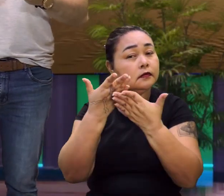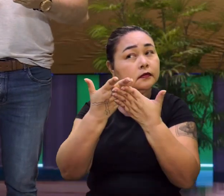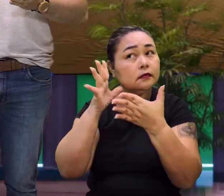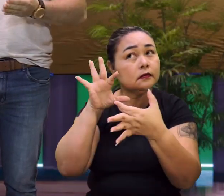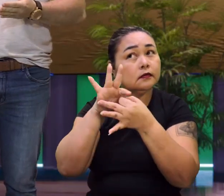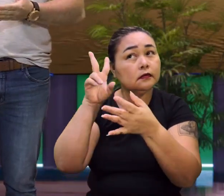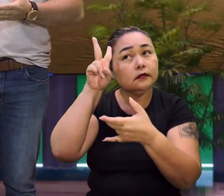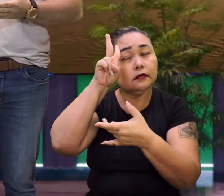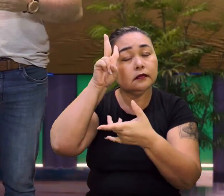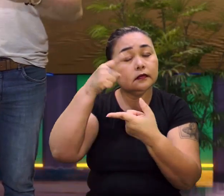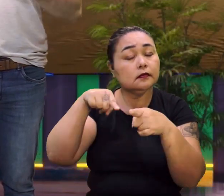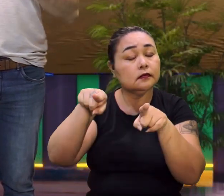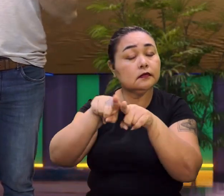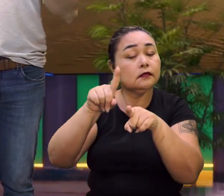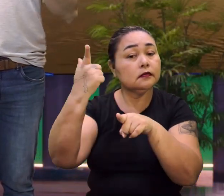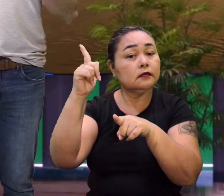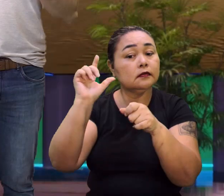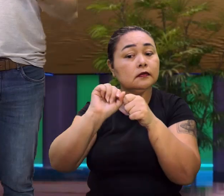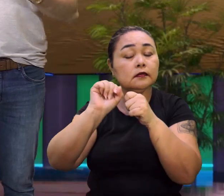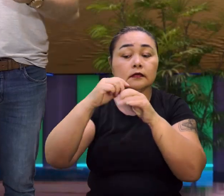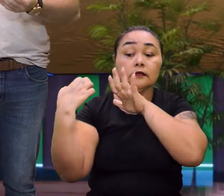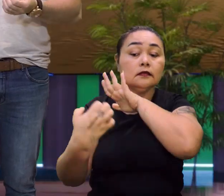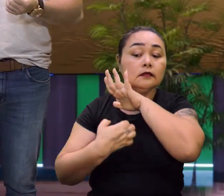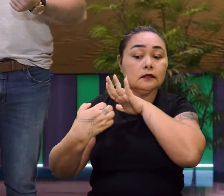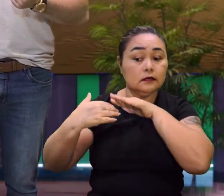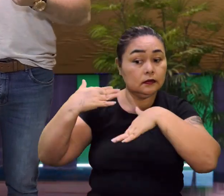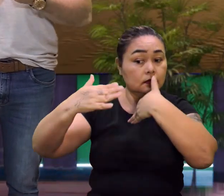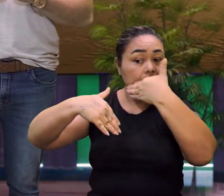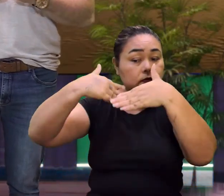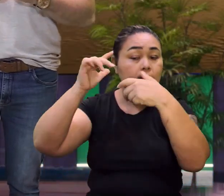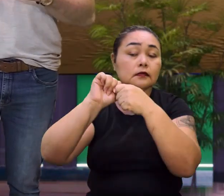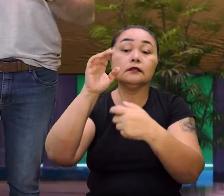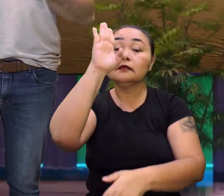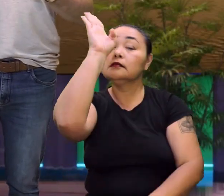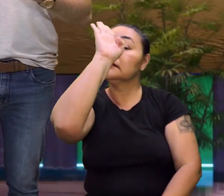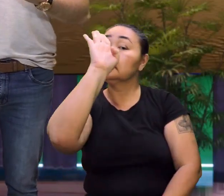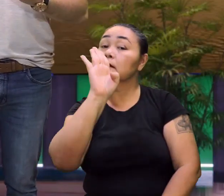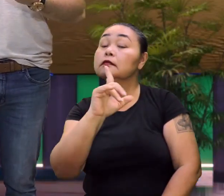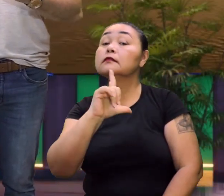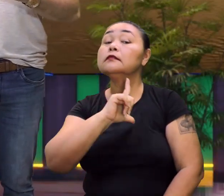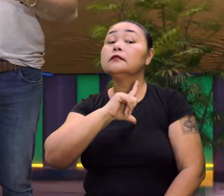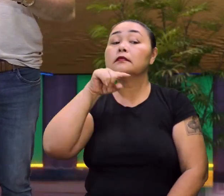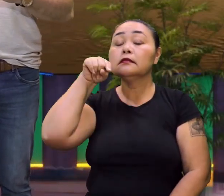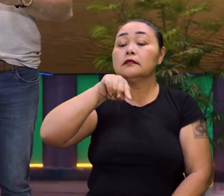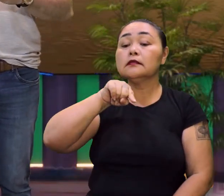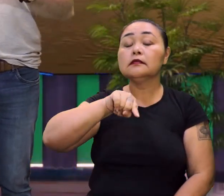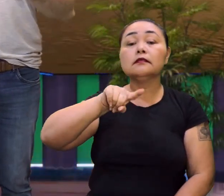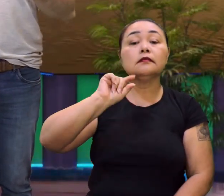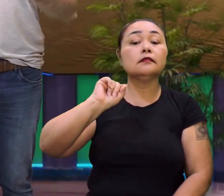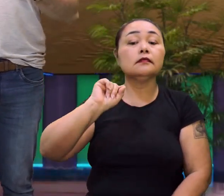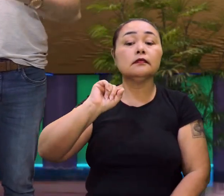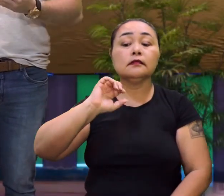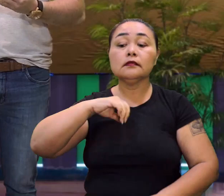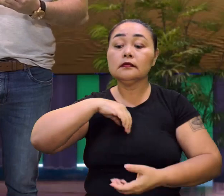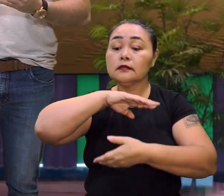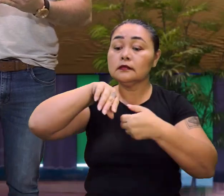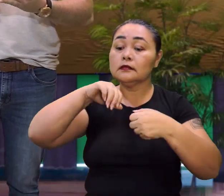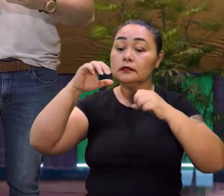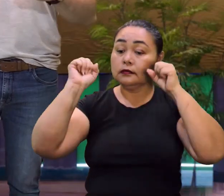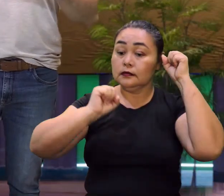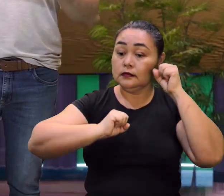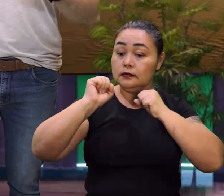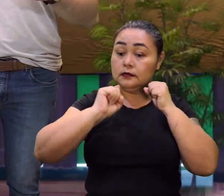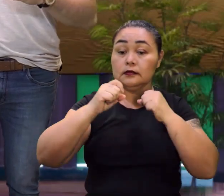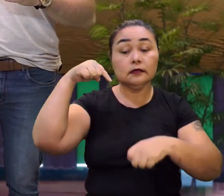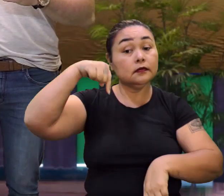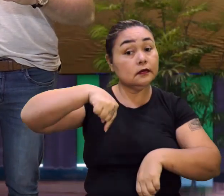história, na própria geografia, quando falamos de industrialização, o Brasil vivenciava a chamada Revolução Industrial,